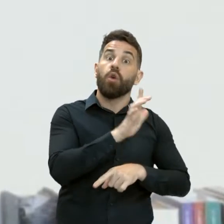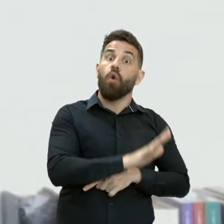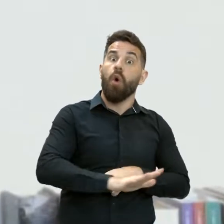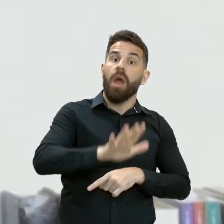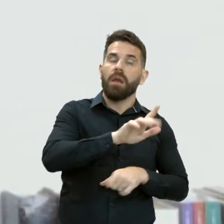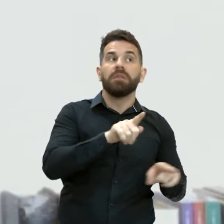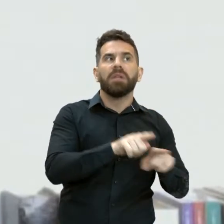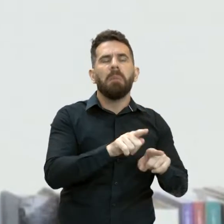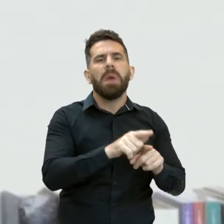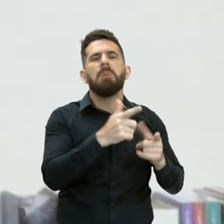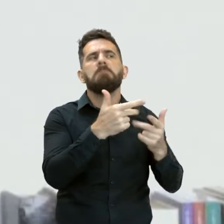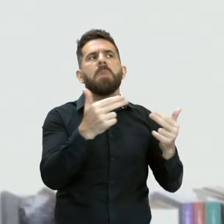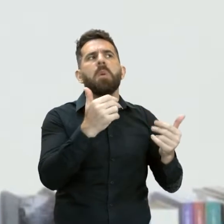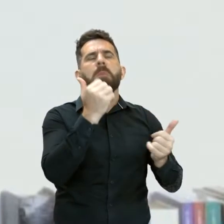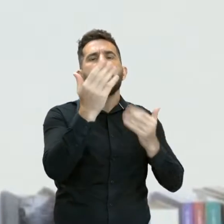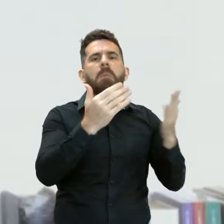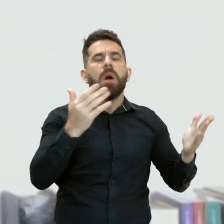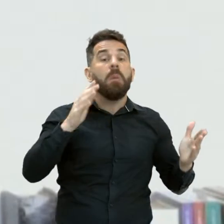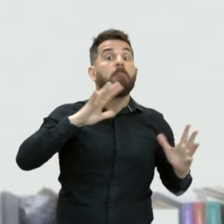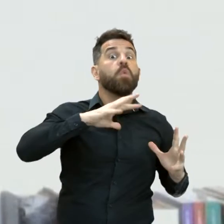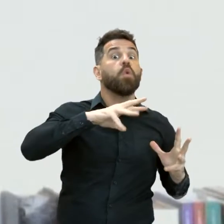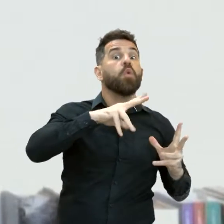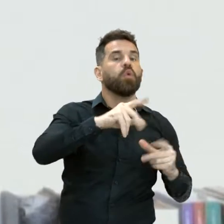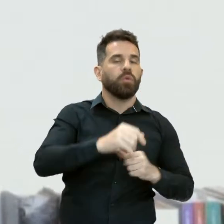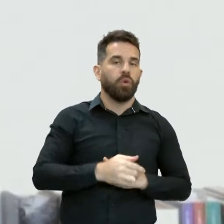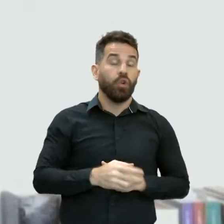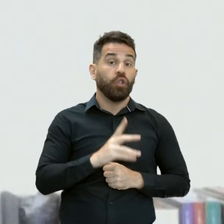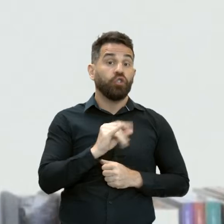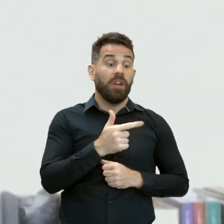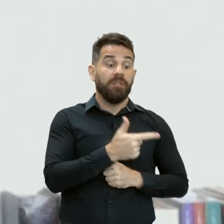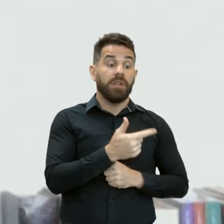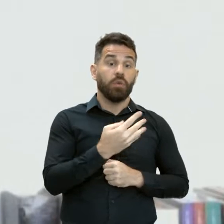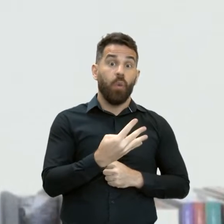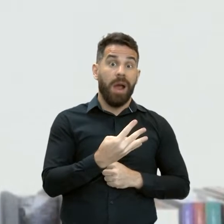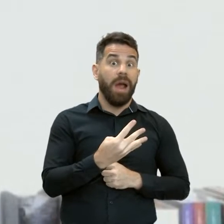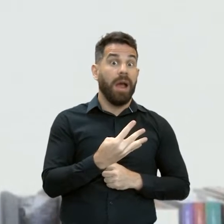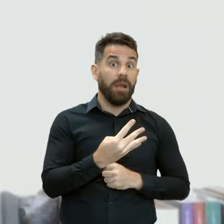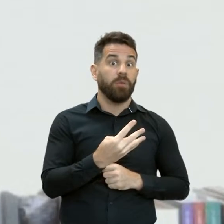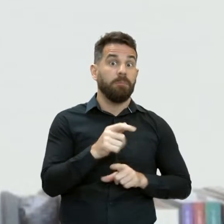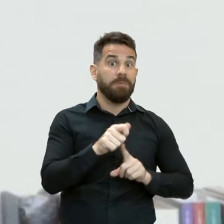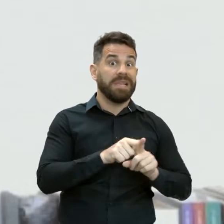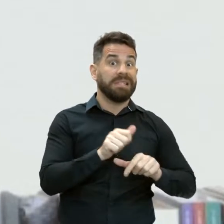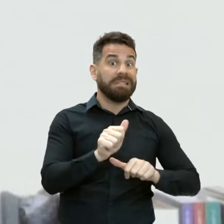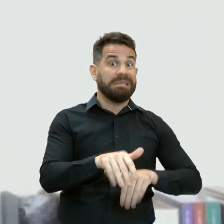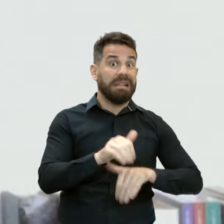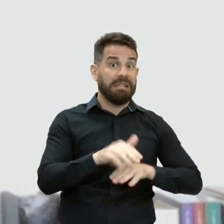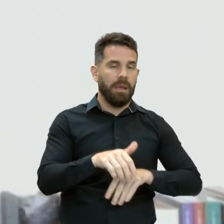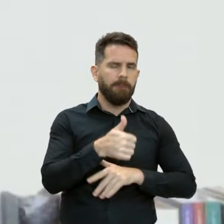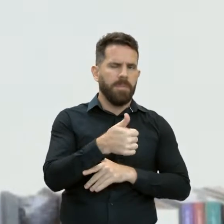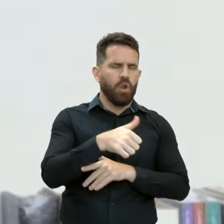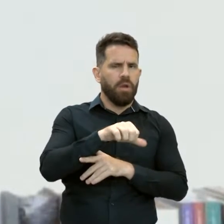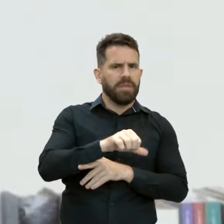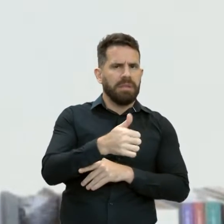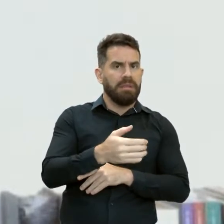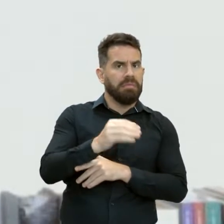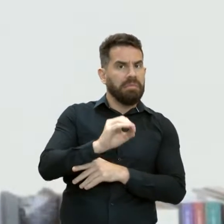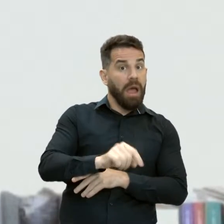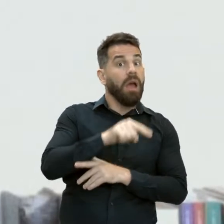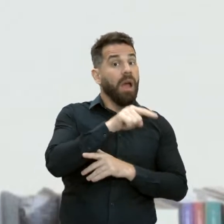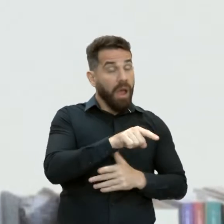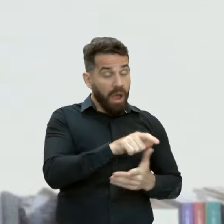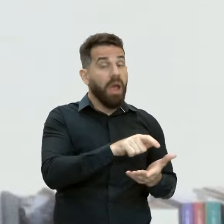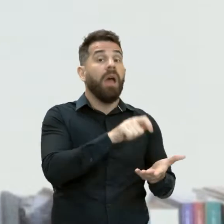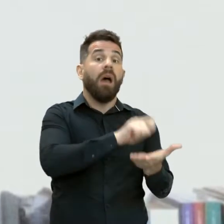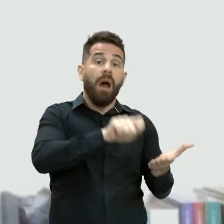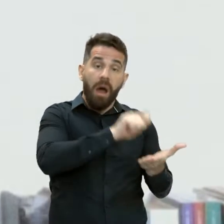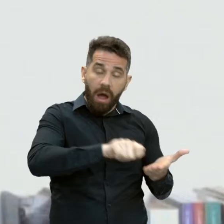por exemplo, no dia 24 de setembro de 1910, ela publica uma crônica falando sobre o feminismo. Como